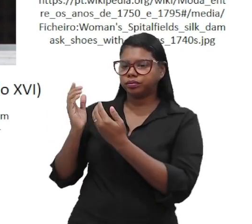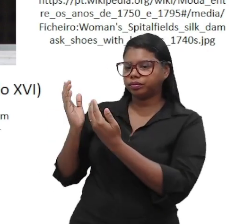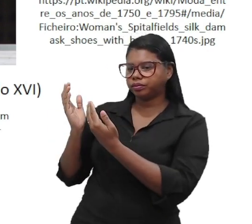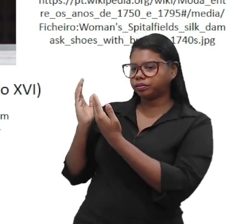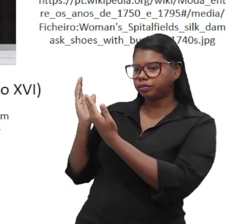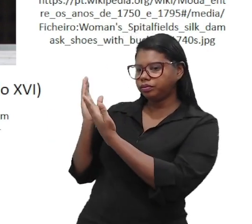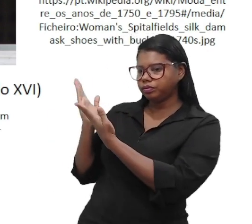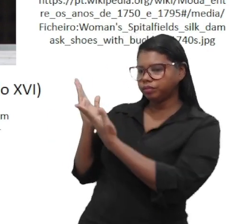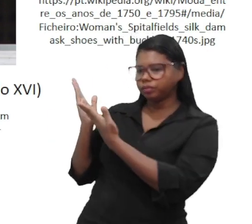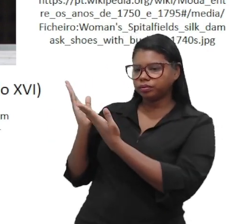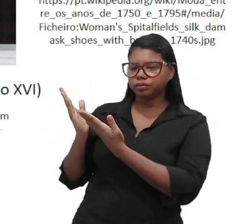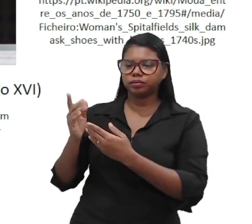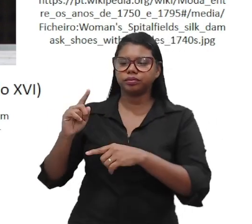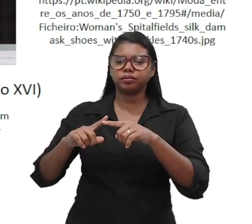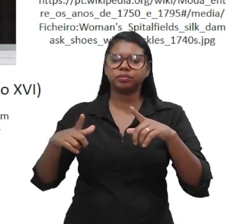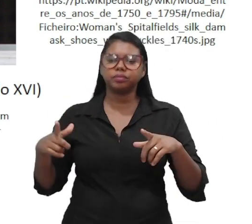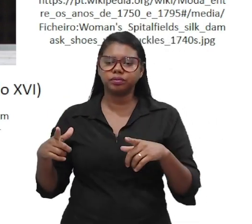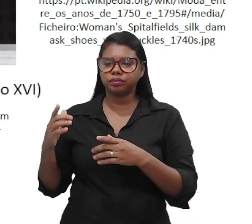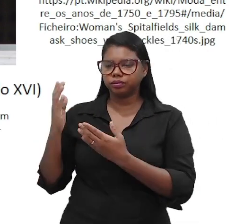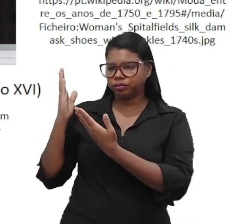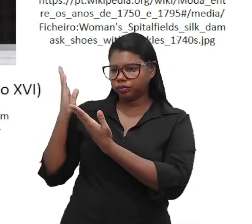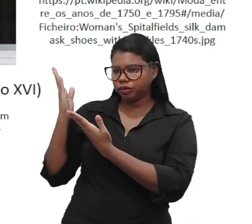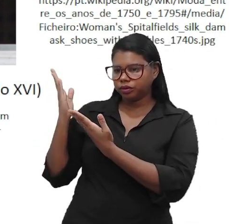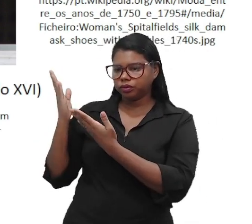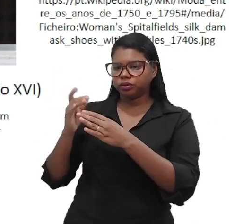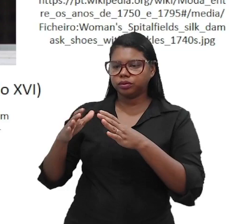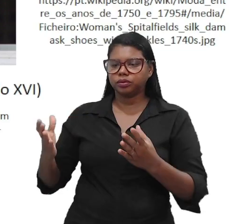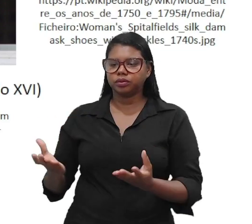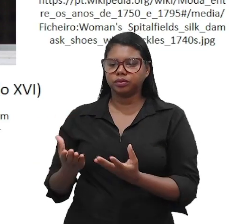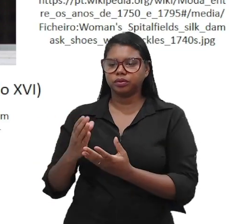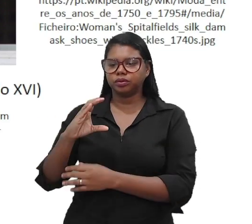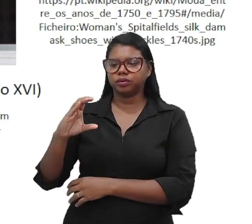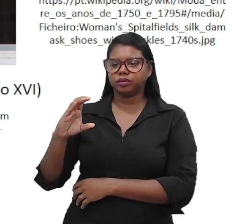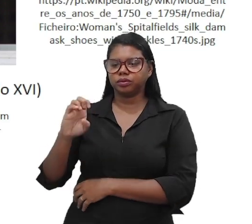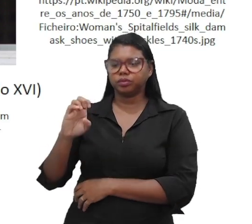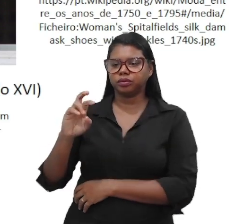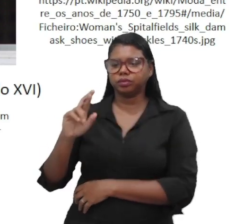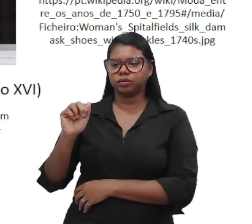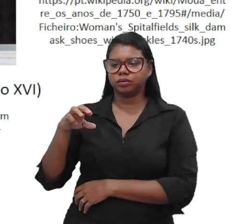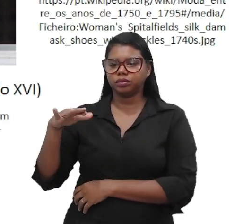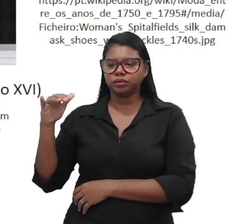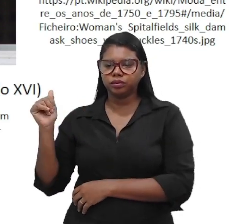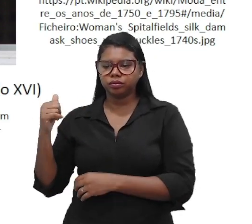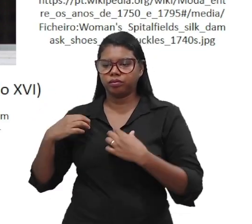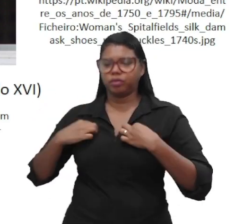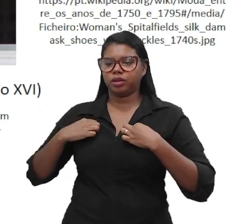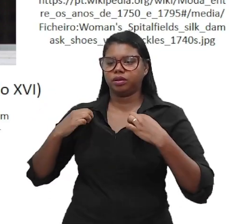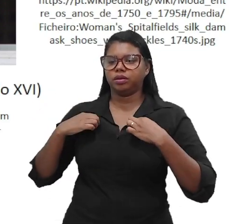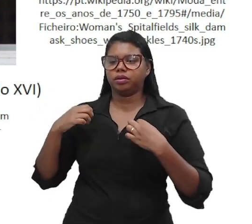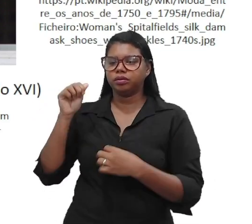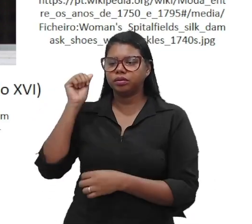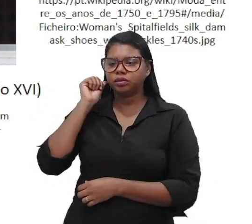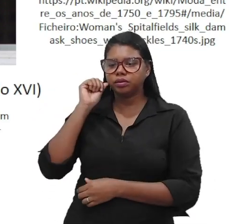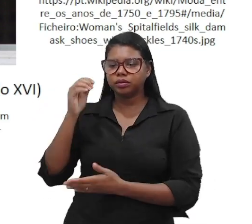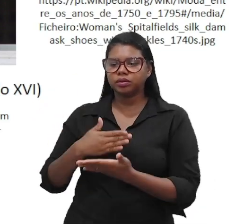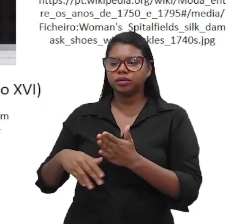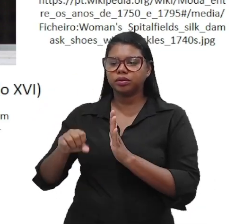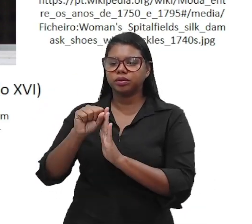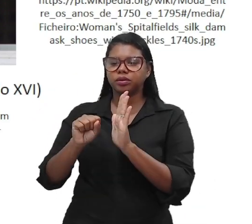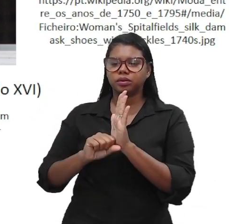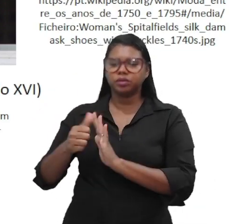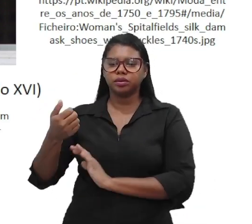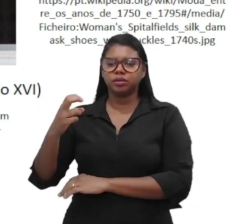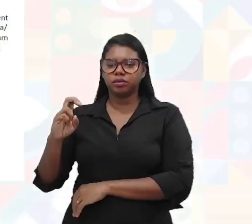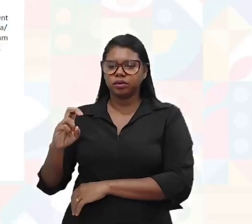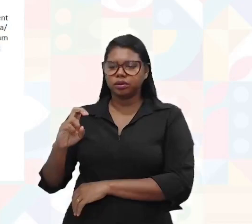de produtos feitos de cerâmica, por exemplo. Né? Então a gente tem aqui como exemplo uma roupa feminina do período do Renascimento, século XV ou